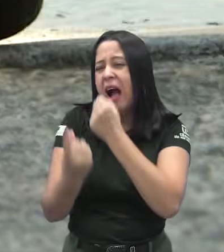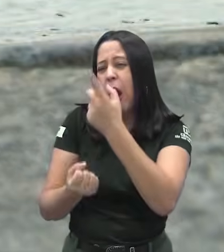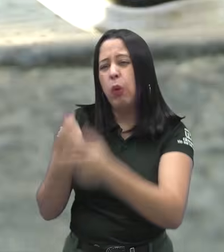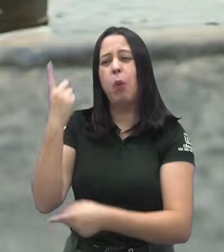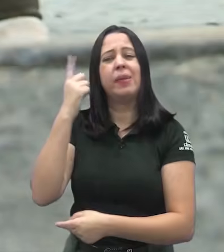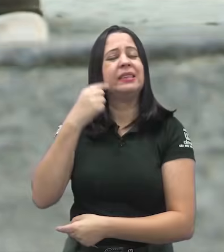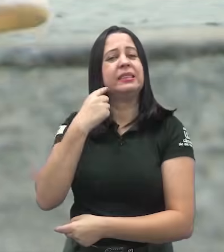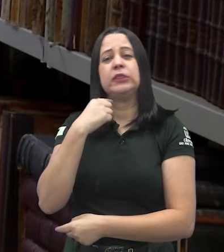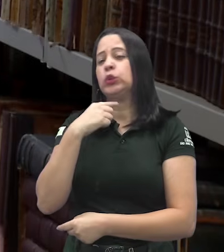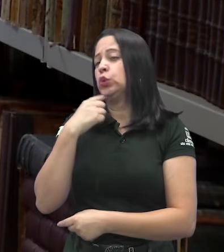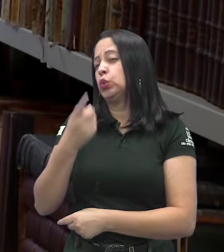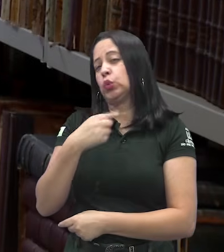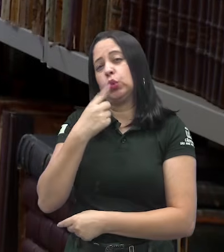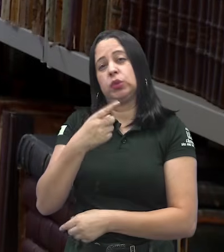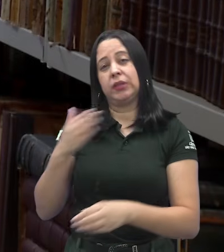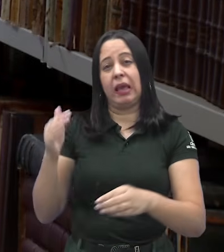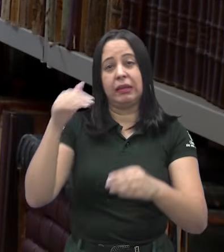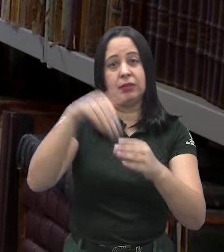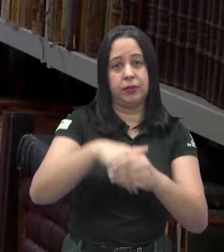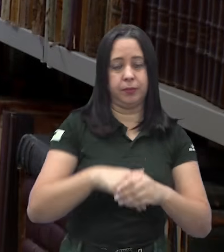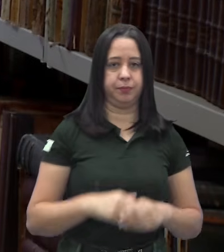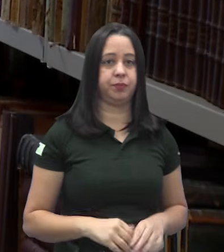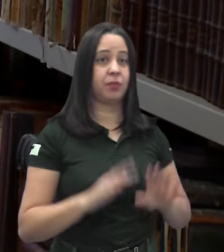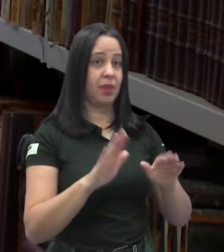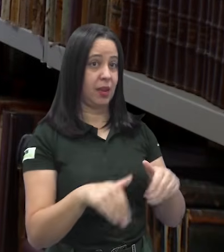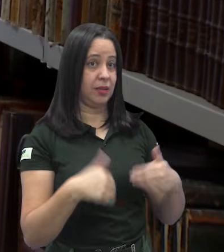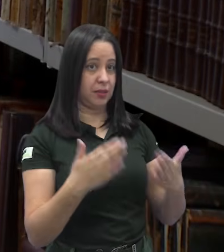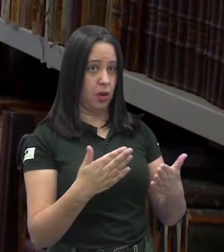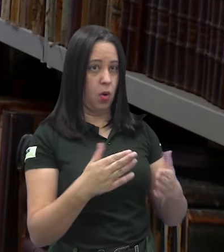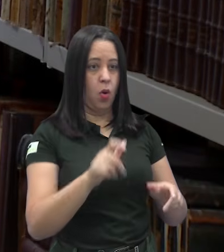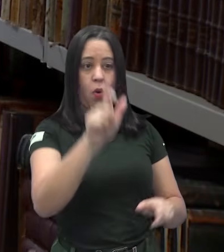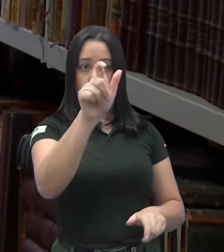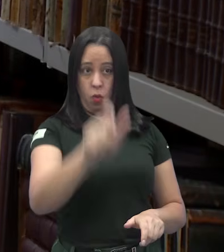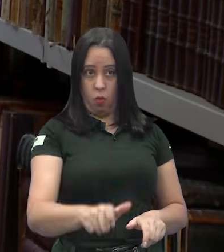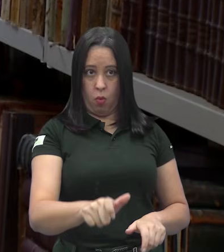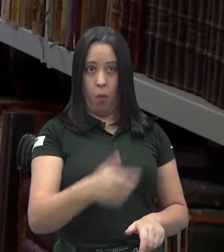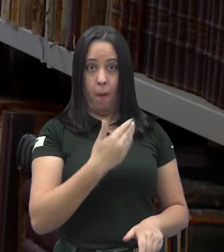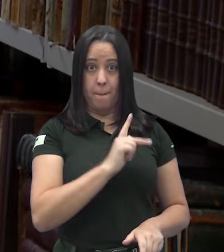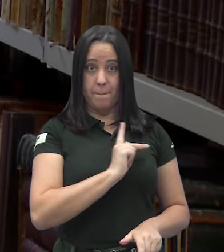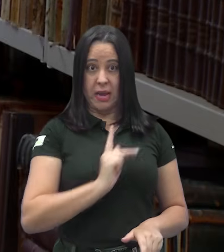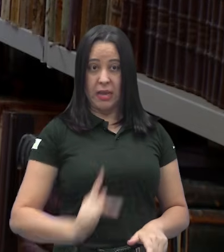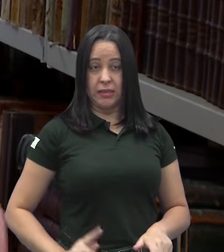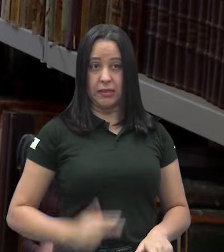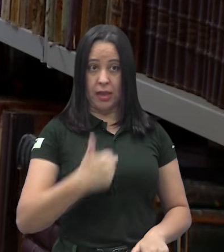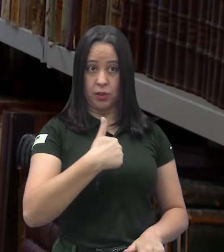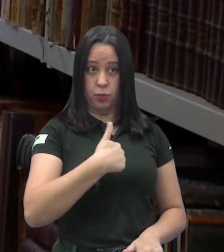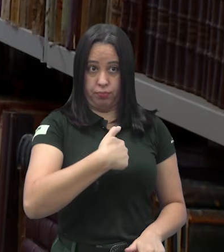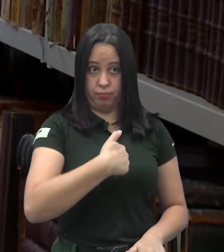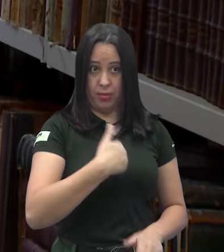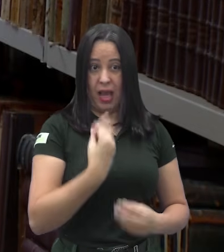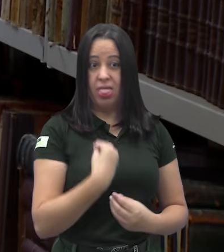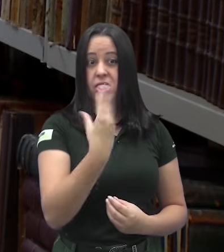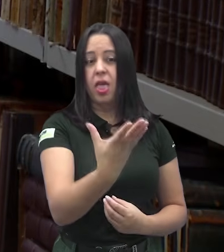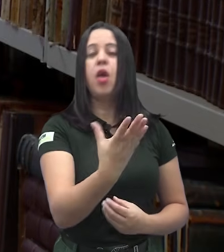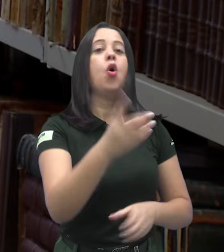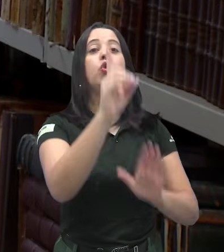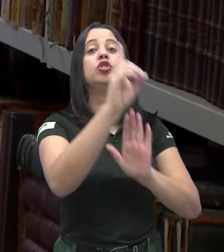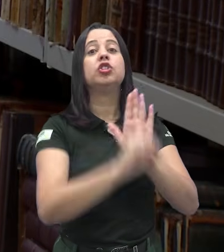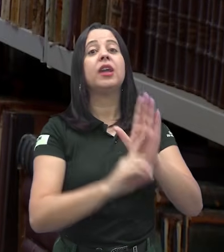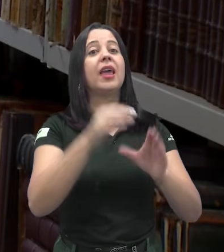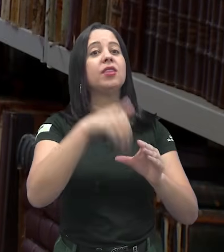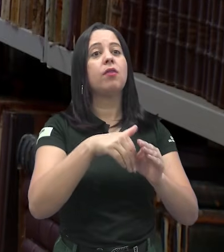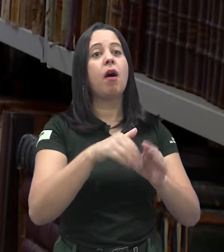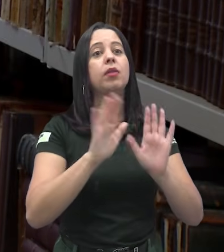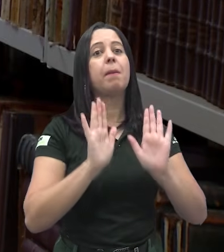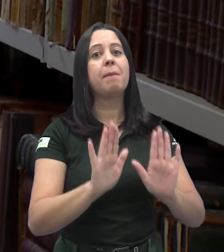ir às urnas. No governo de Getúlio Vargas, com a reforma eleitoral, ele concedeu, né, esse direito ao voto,